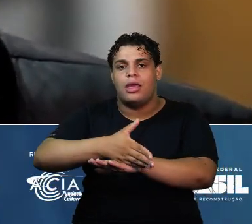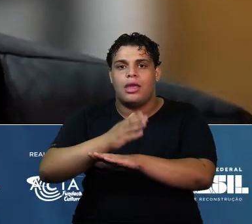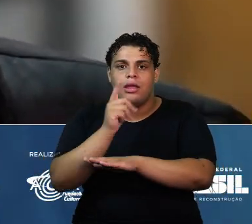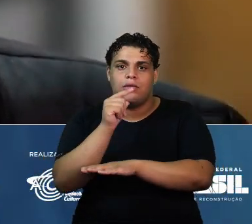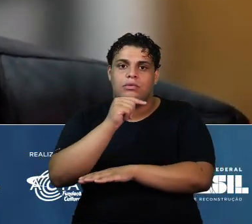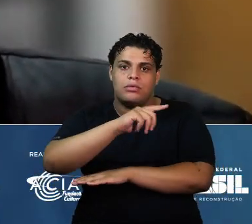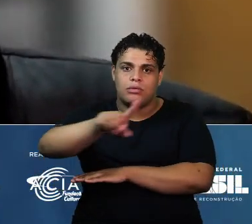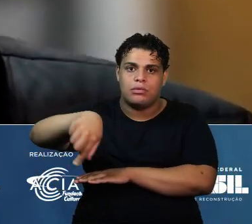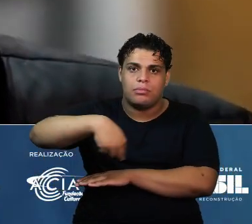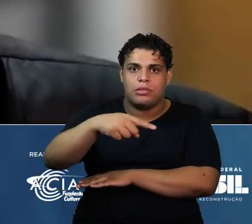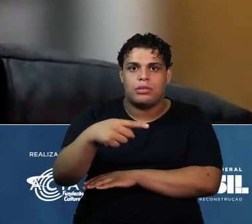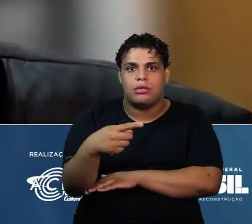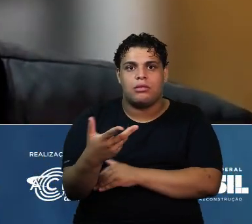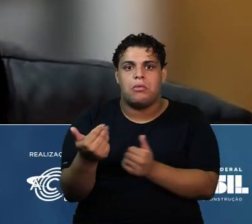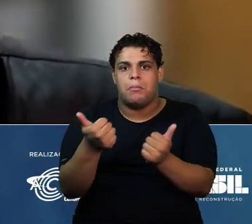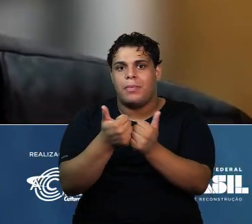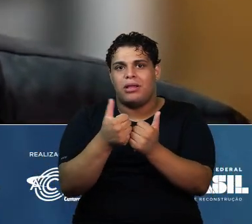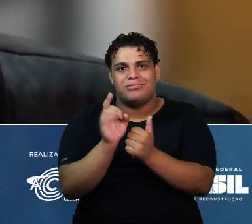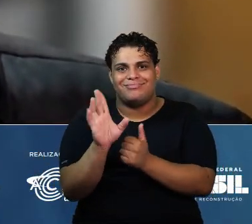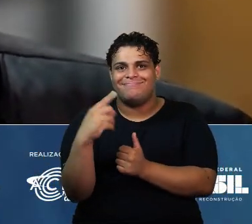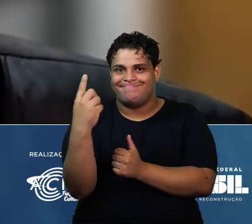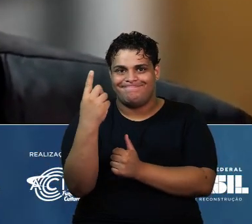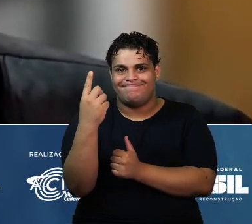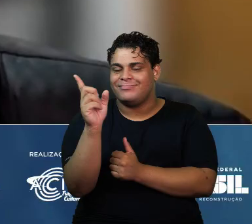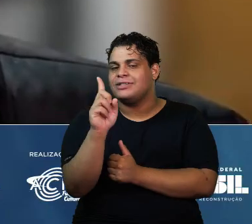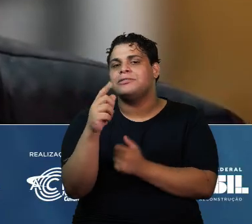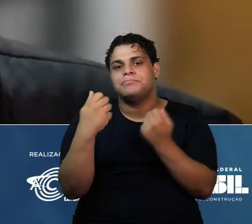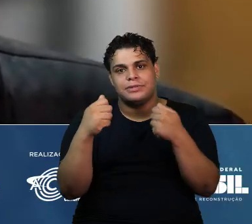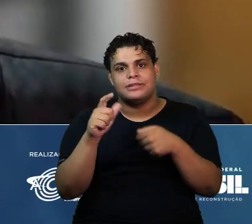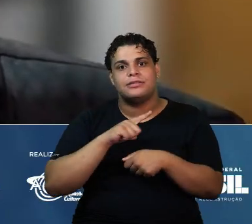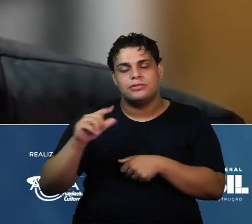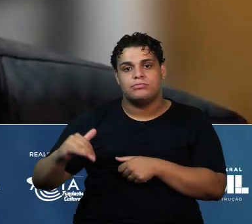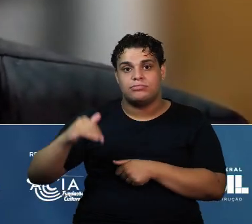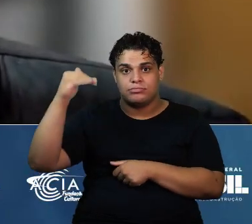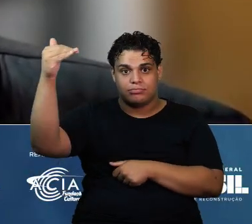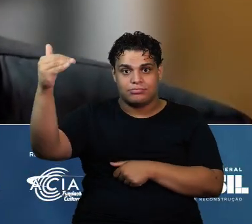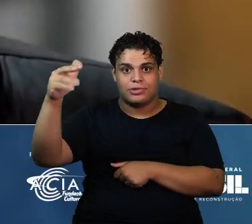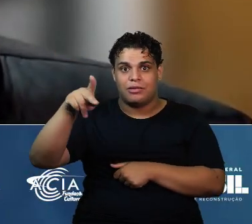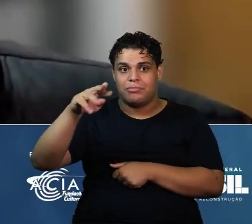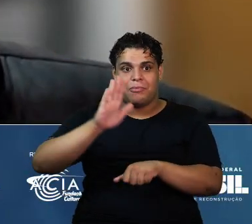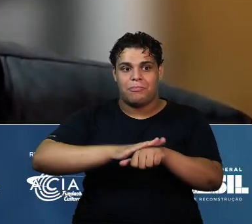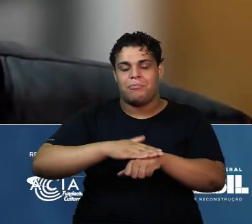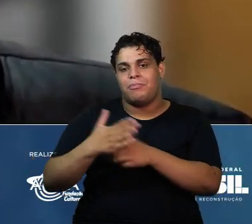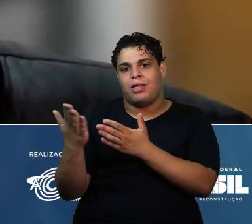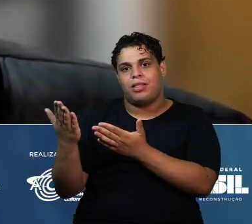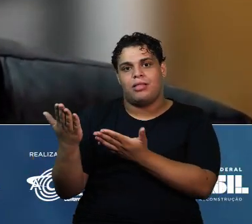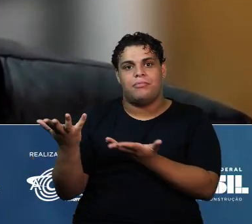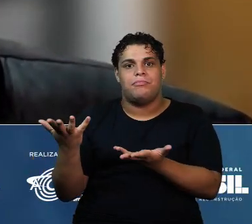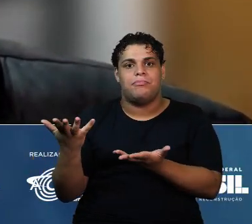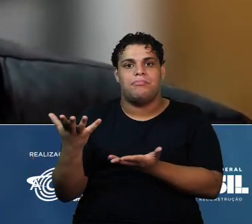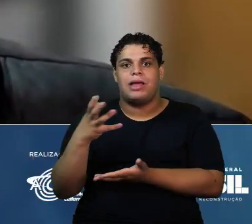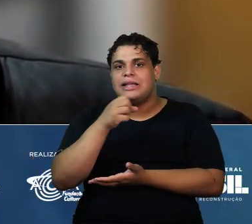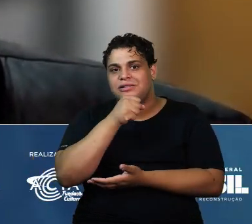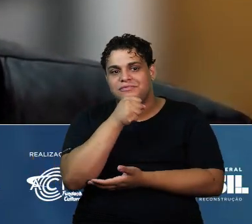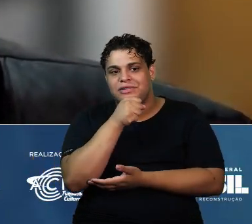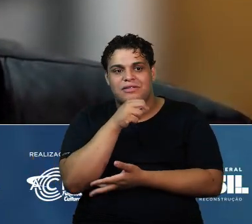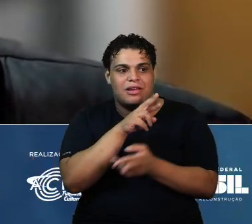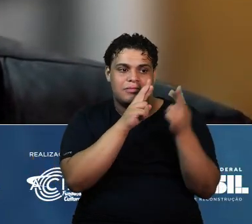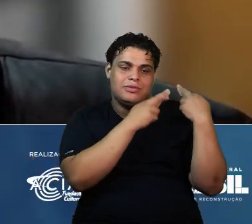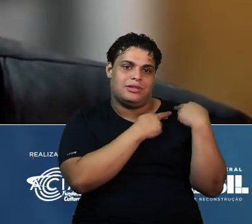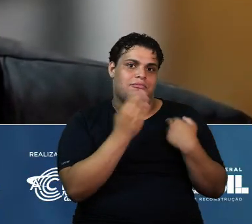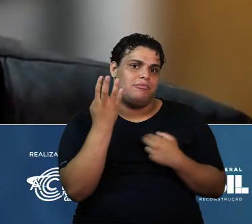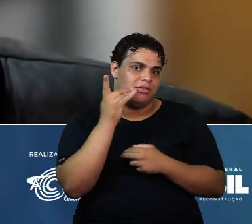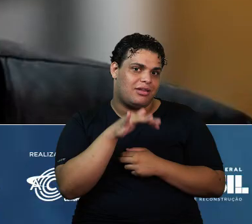ambiente aquático sozinha. Sempre tem que ter um adulto. Irmão mais velho não pode ser responsável, porque é criança, Sim.